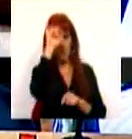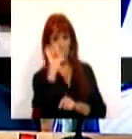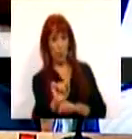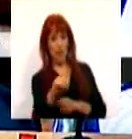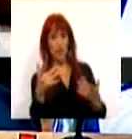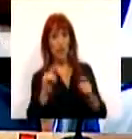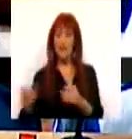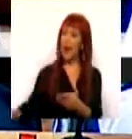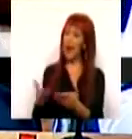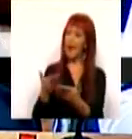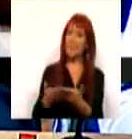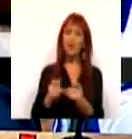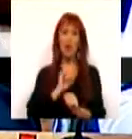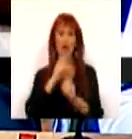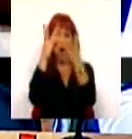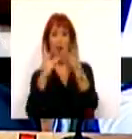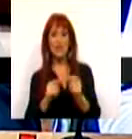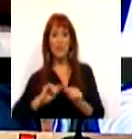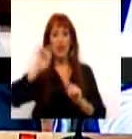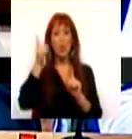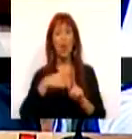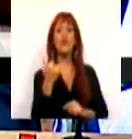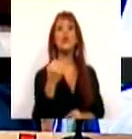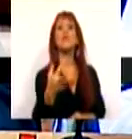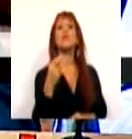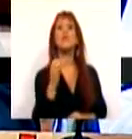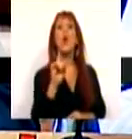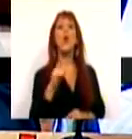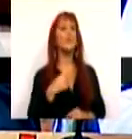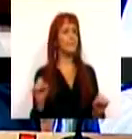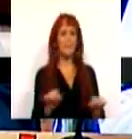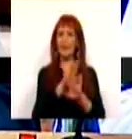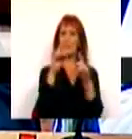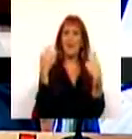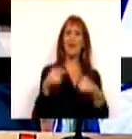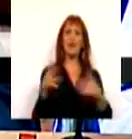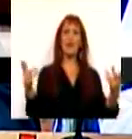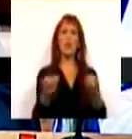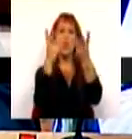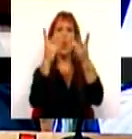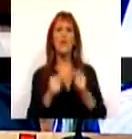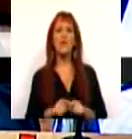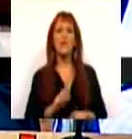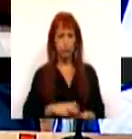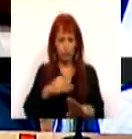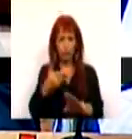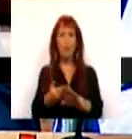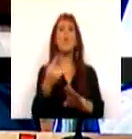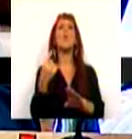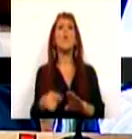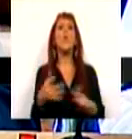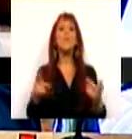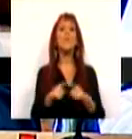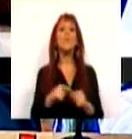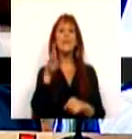e apresentarmos o nosso orçamento para 2018, que é inquestionavelmente um orçamento reforçado.